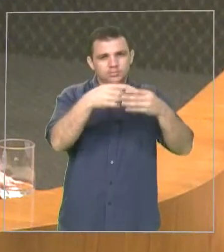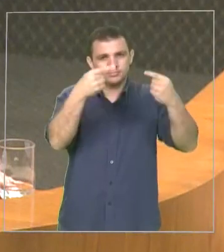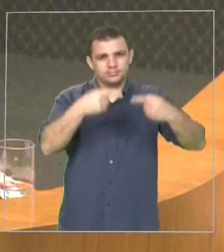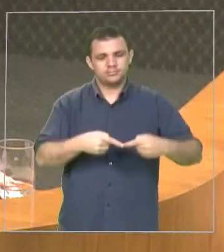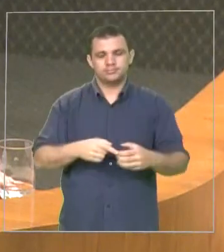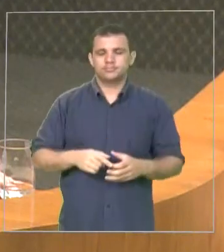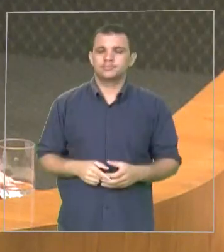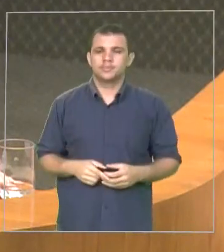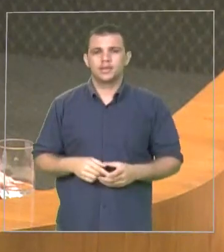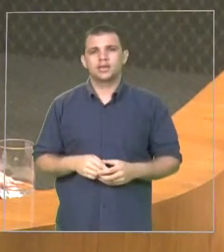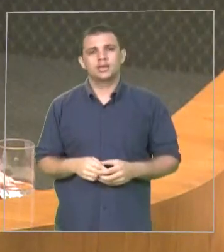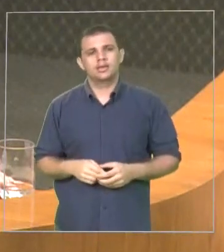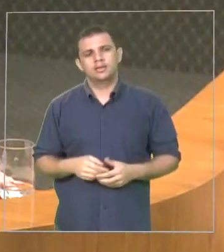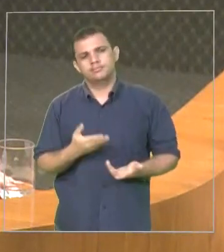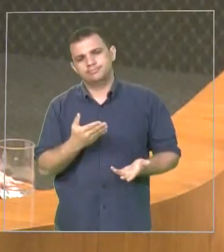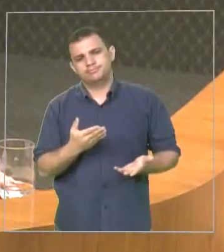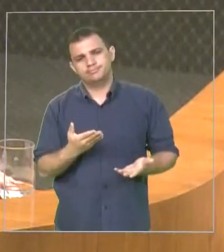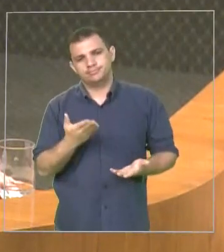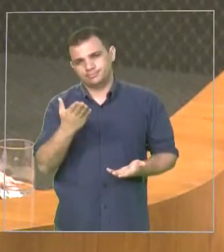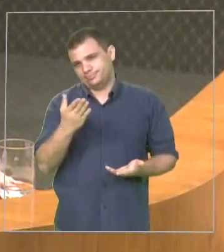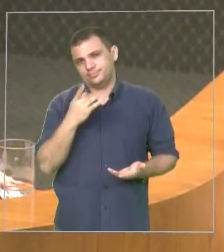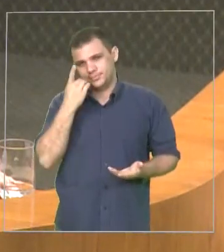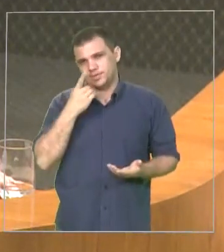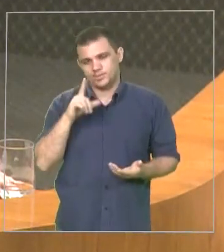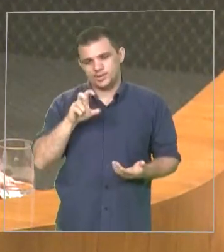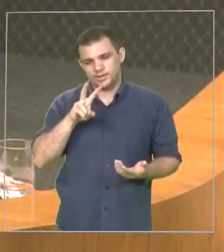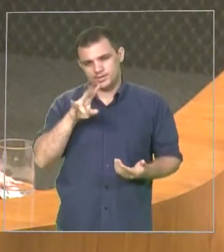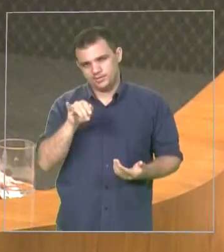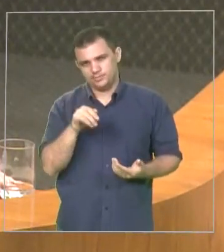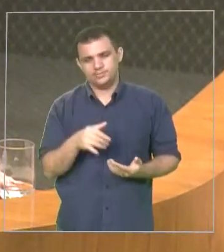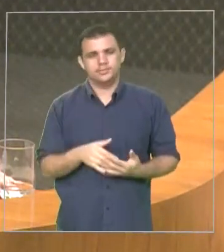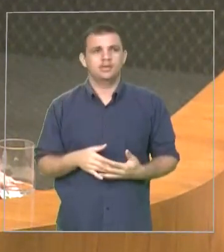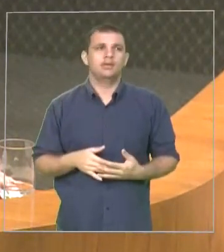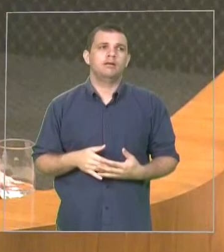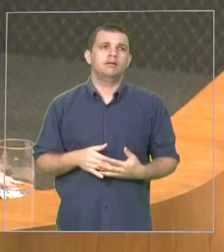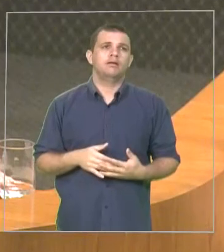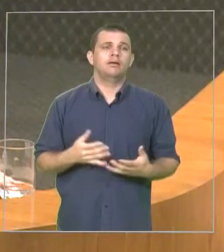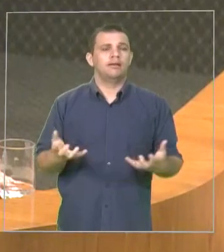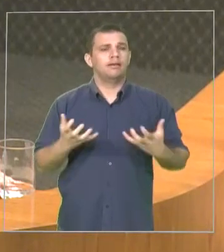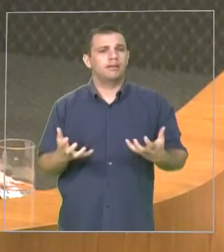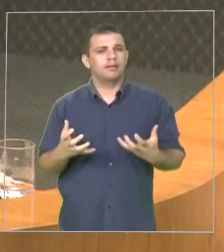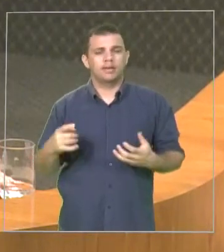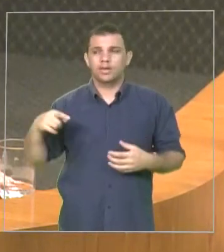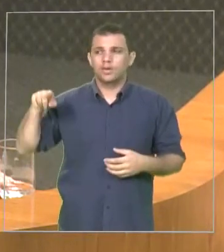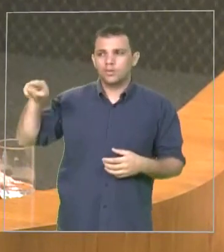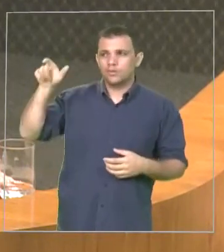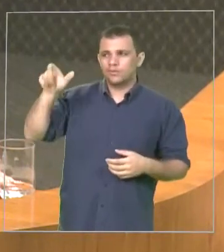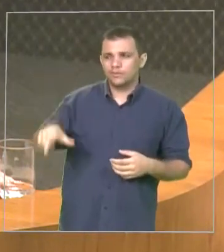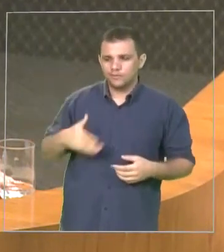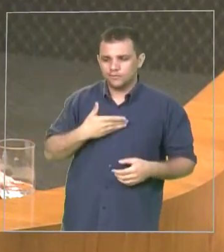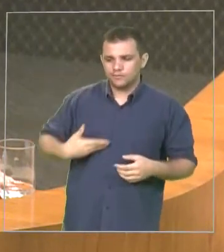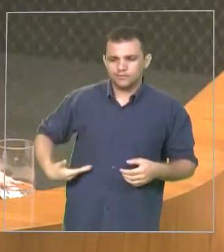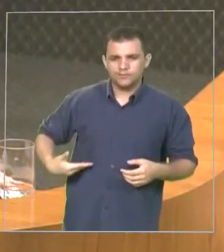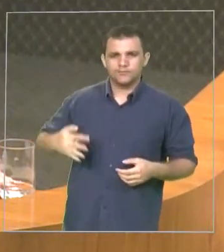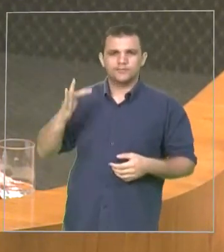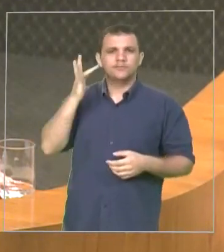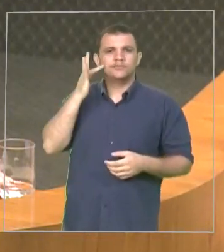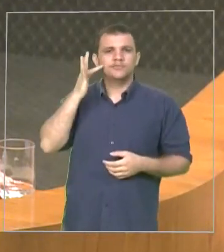Não adianta, deputado Levi, tentar nos arrastar o governador Flávio Dino